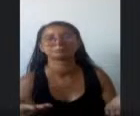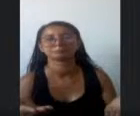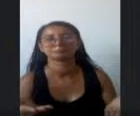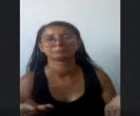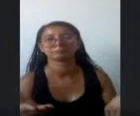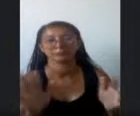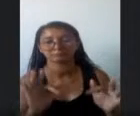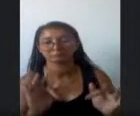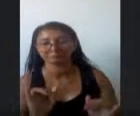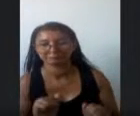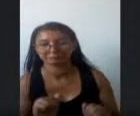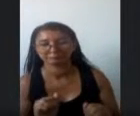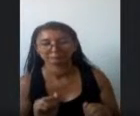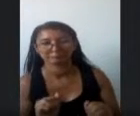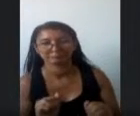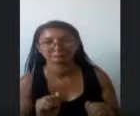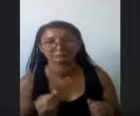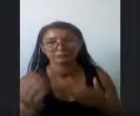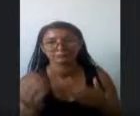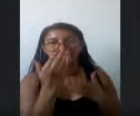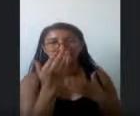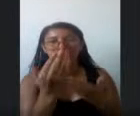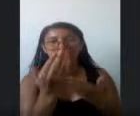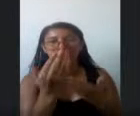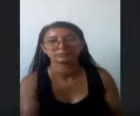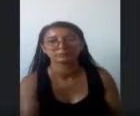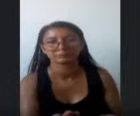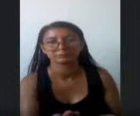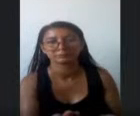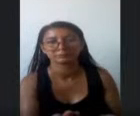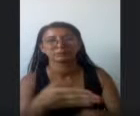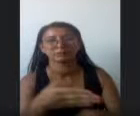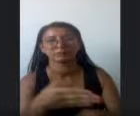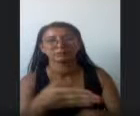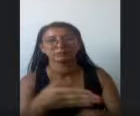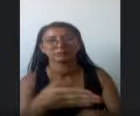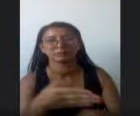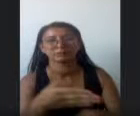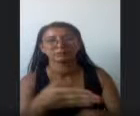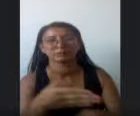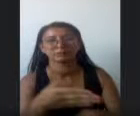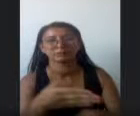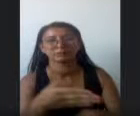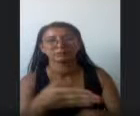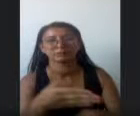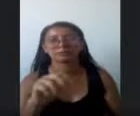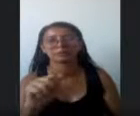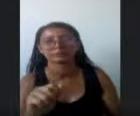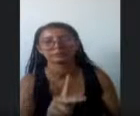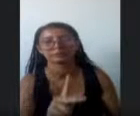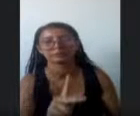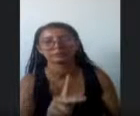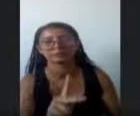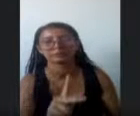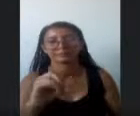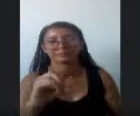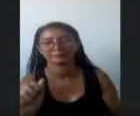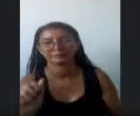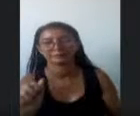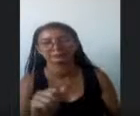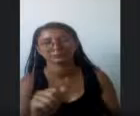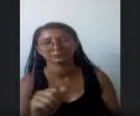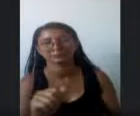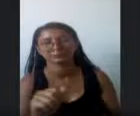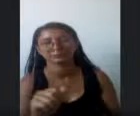finalizar, queria agradecer a participação de Joana, de Kécio e de Ana. Obrigado mais uma vez por a gente